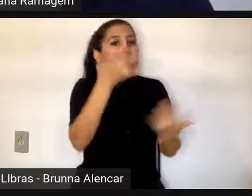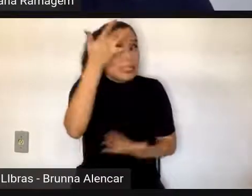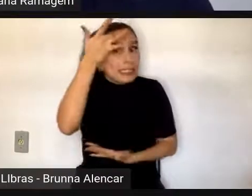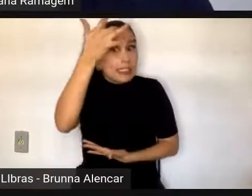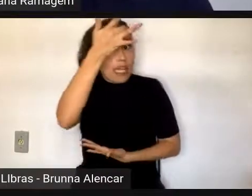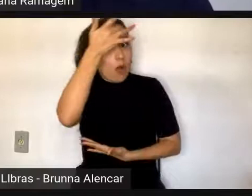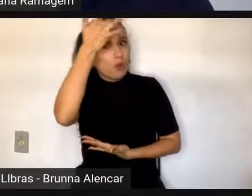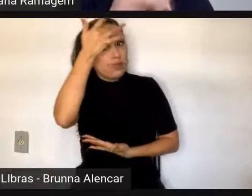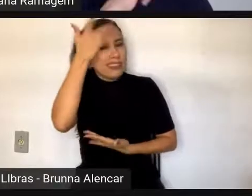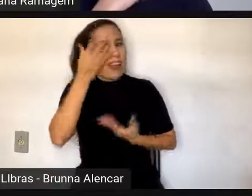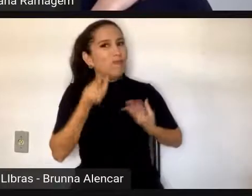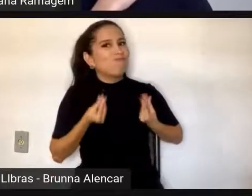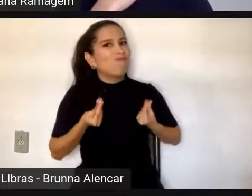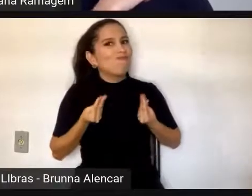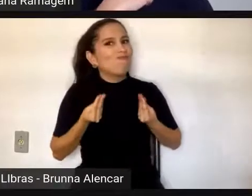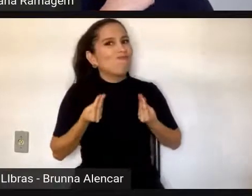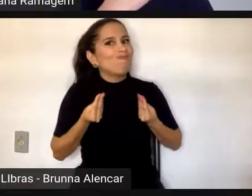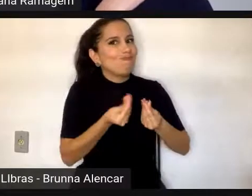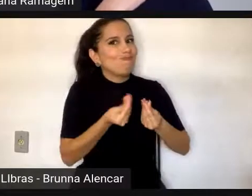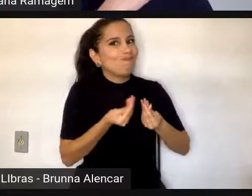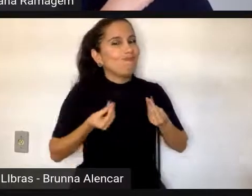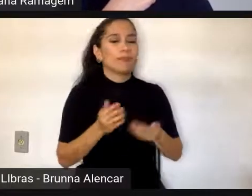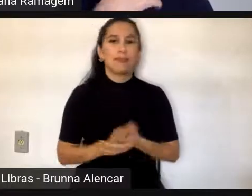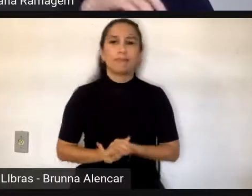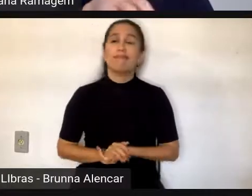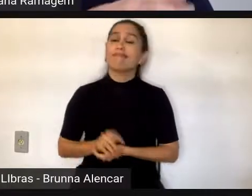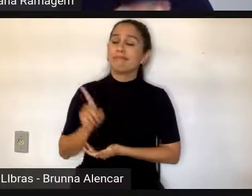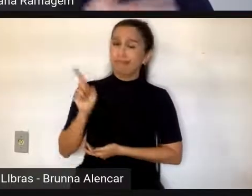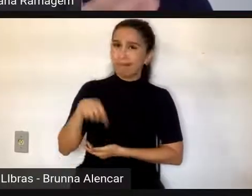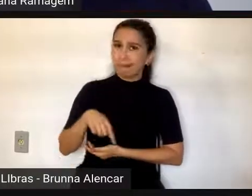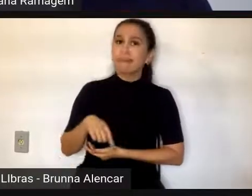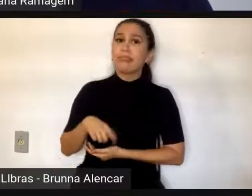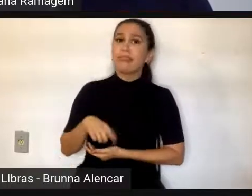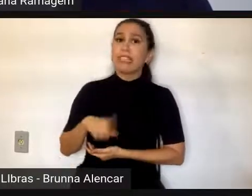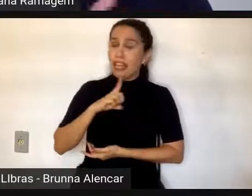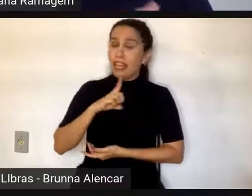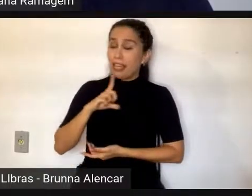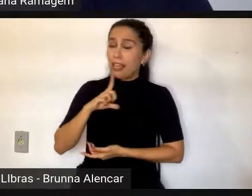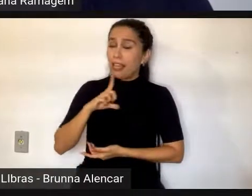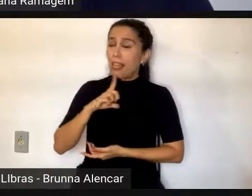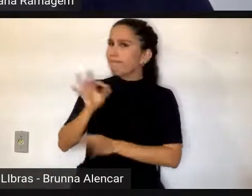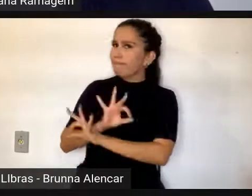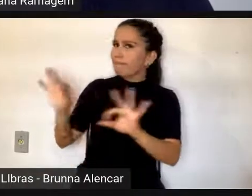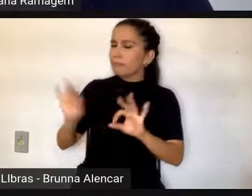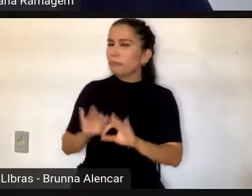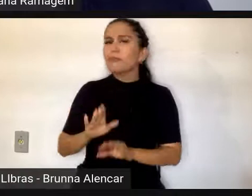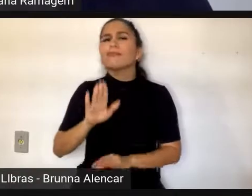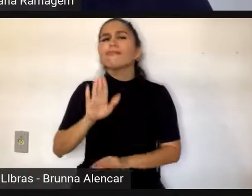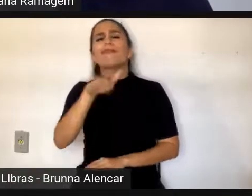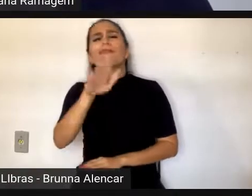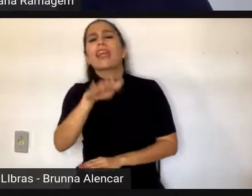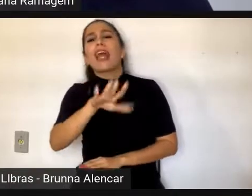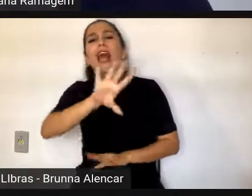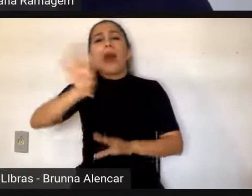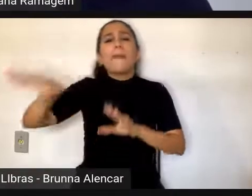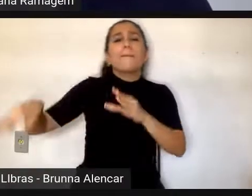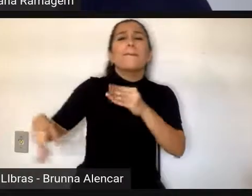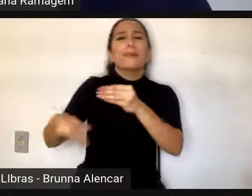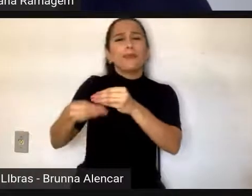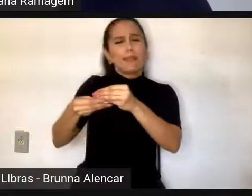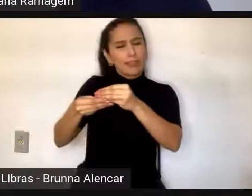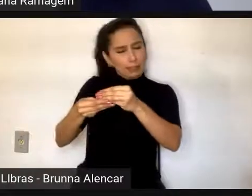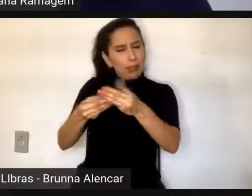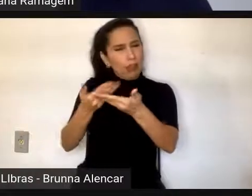Sim, essa é uma excelente dica. Ítalo, a gente aproveitando o gancho dessa questão da atividade física e